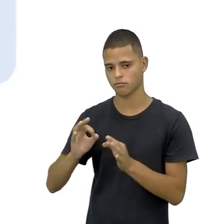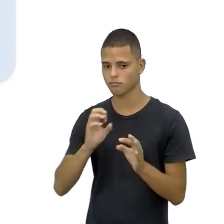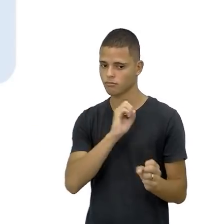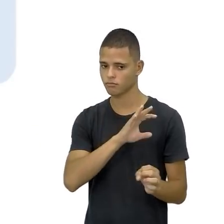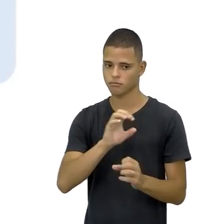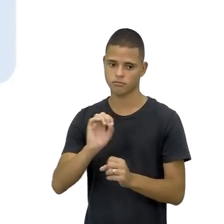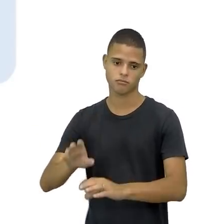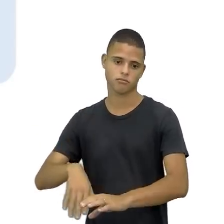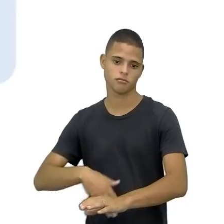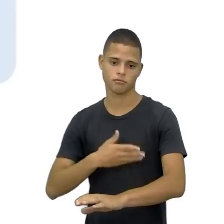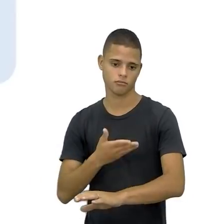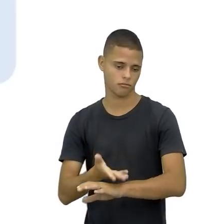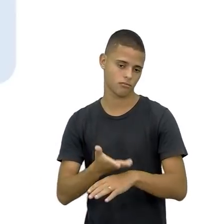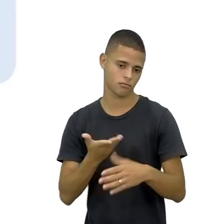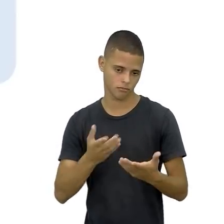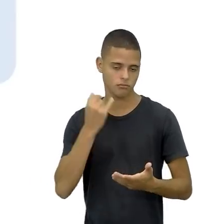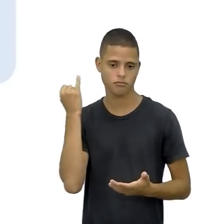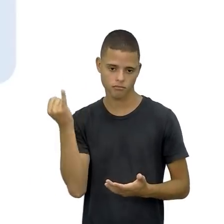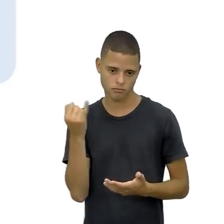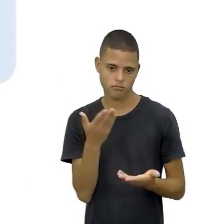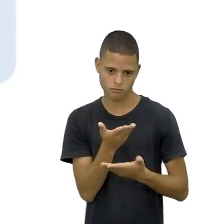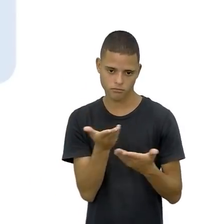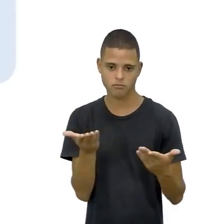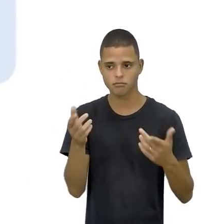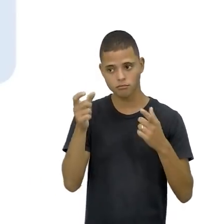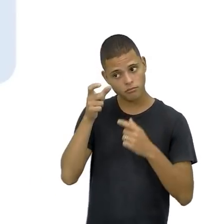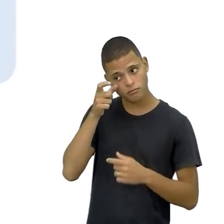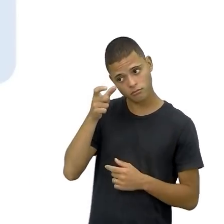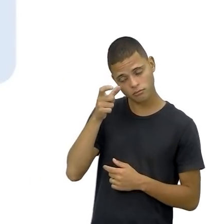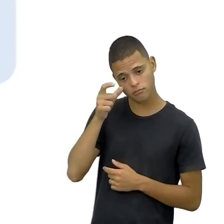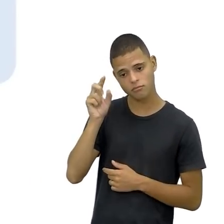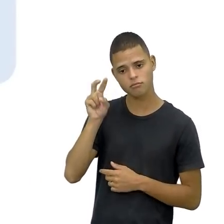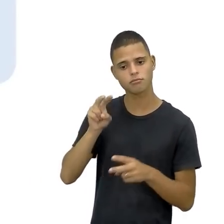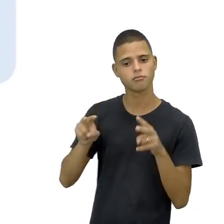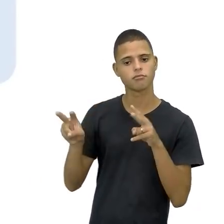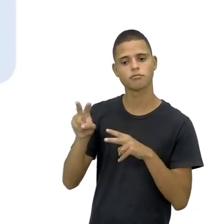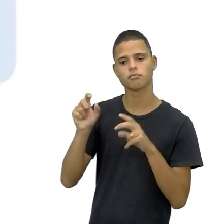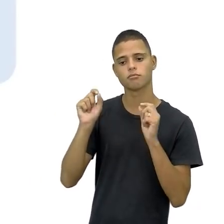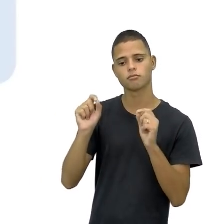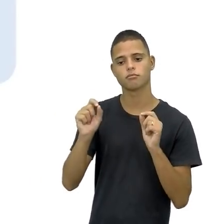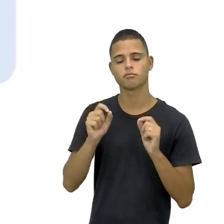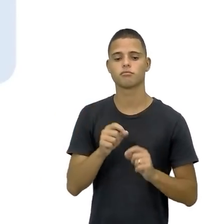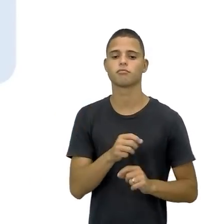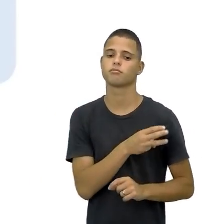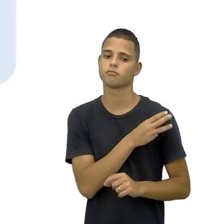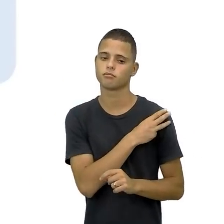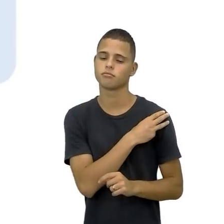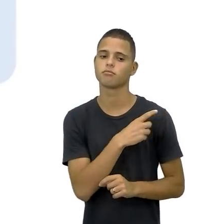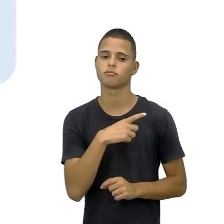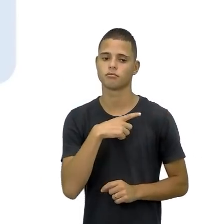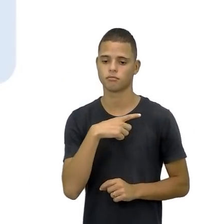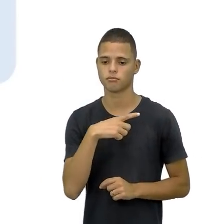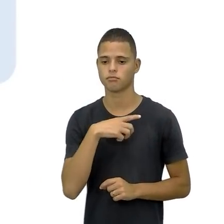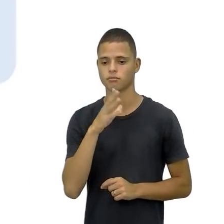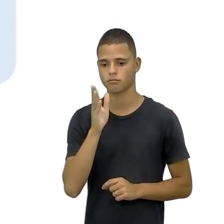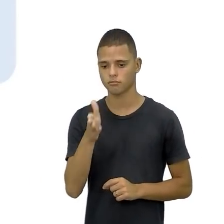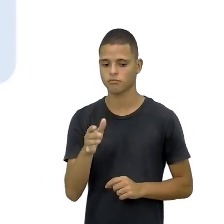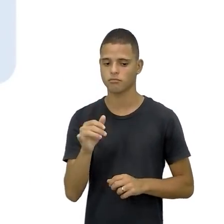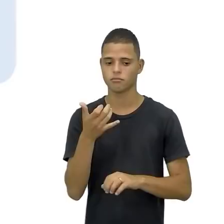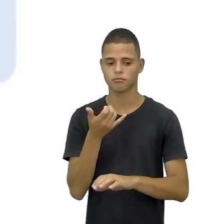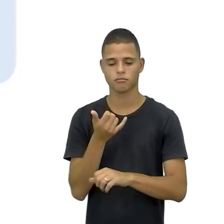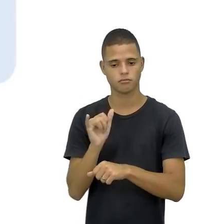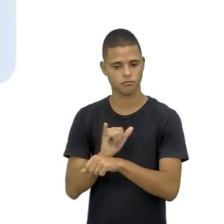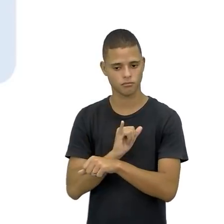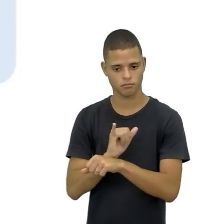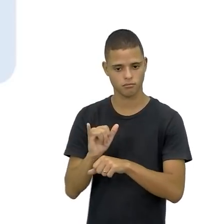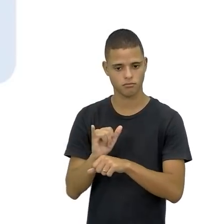é importante também que vocês observem que o ensino médio já tem, né, de certa forma, trazido, né, essa metodologia